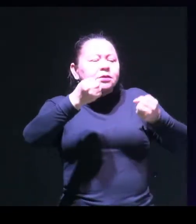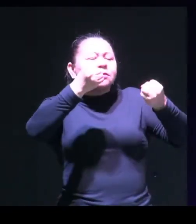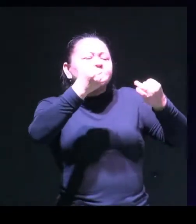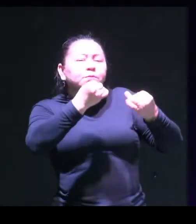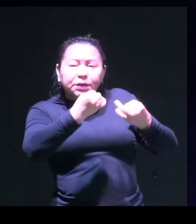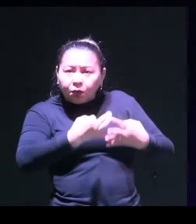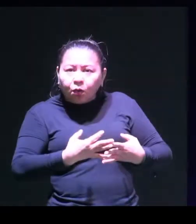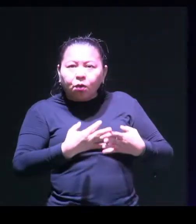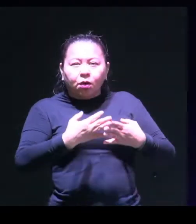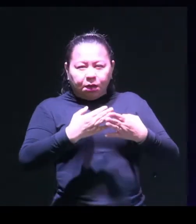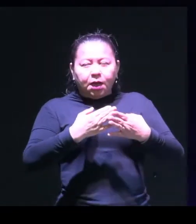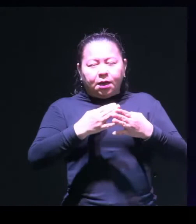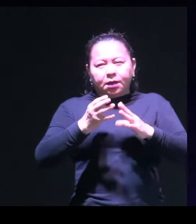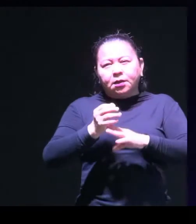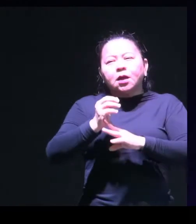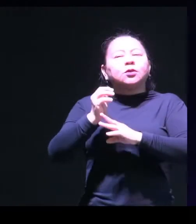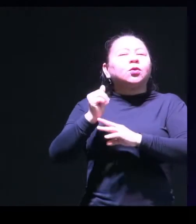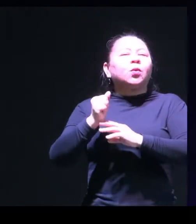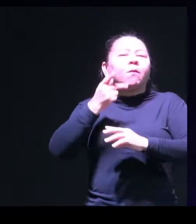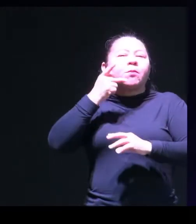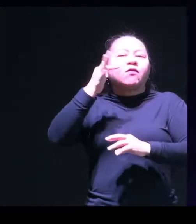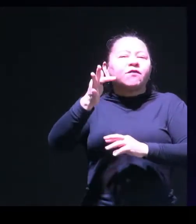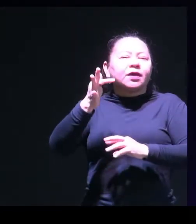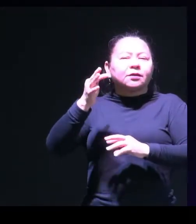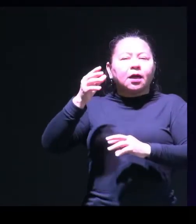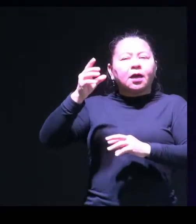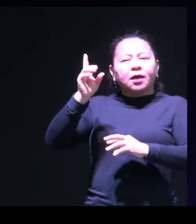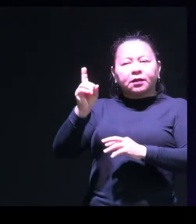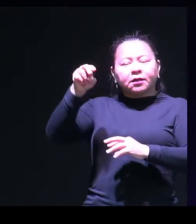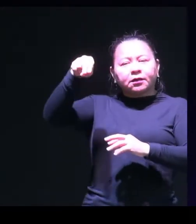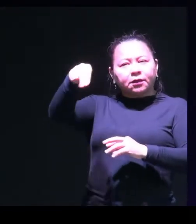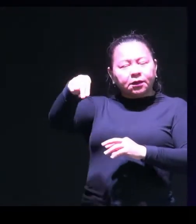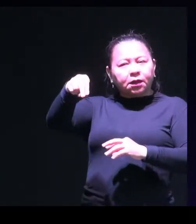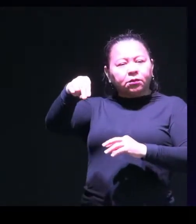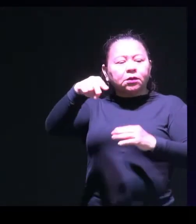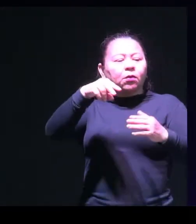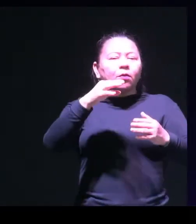profeta Daniel, quem lê, entenda. Está escrito lá, quem lê, entenda.